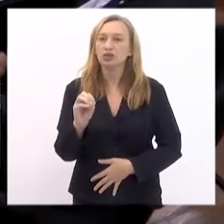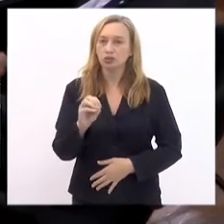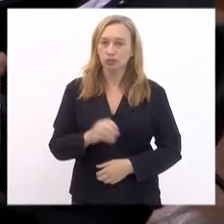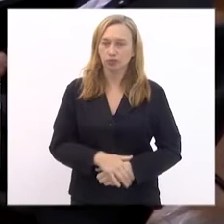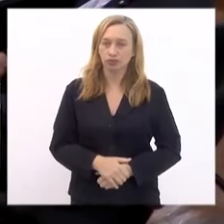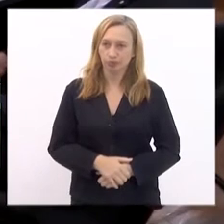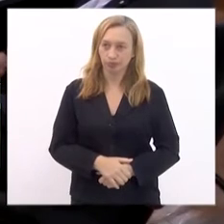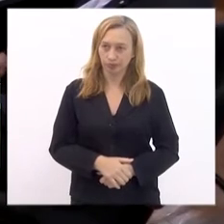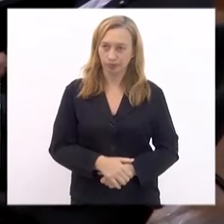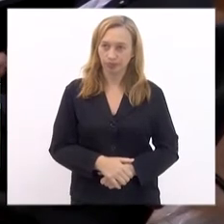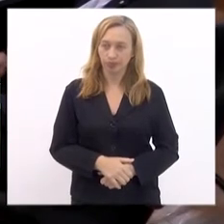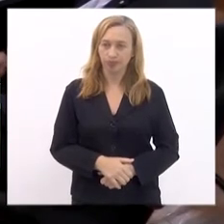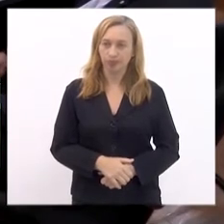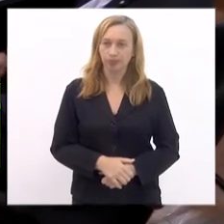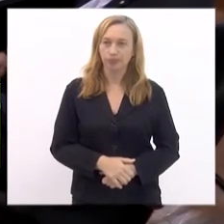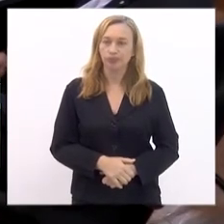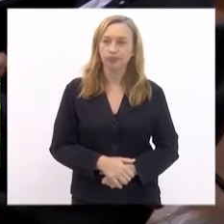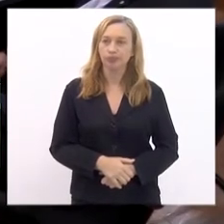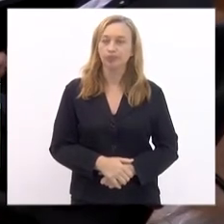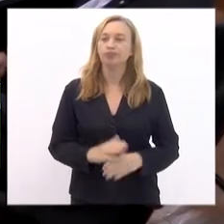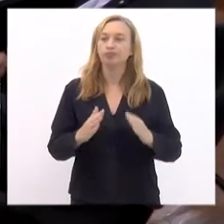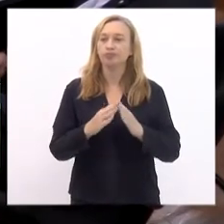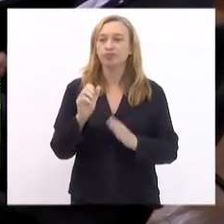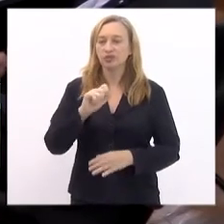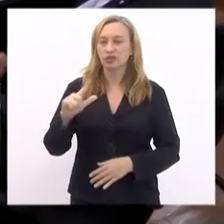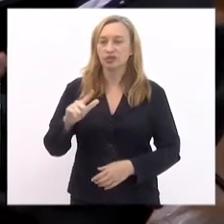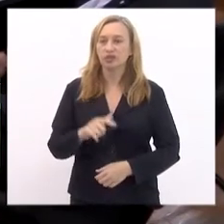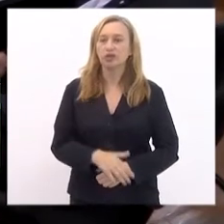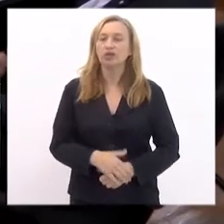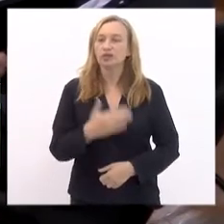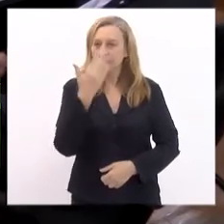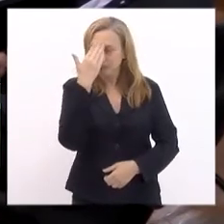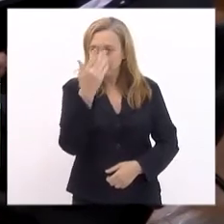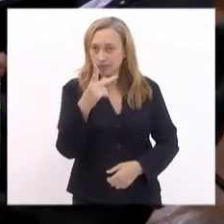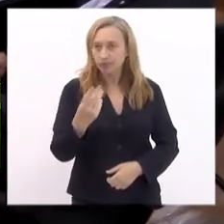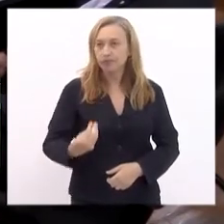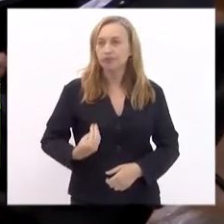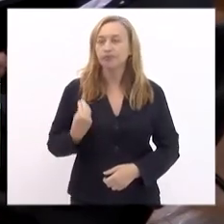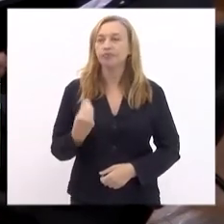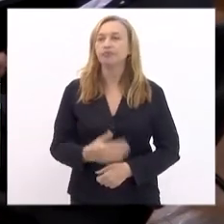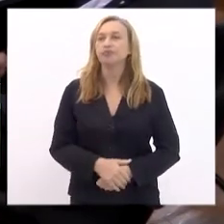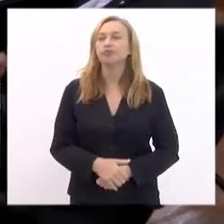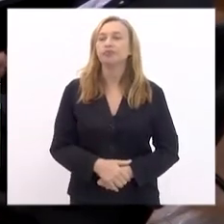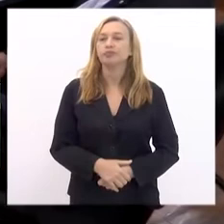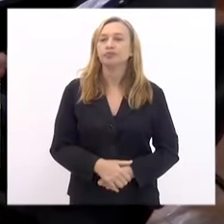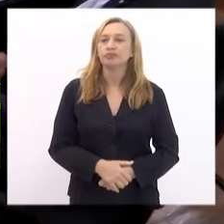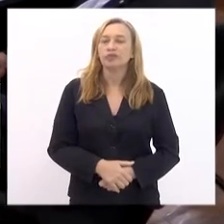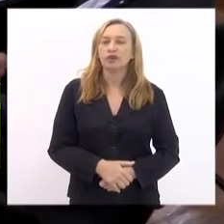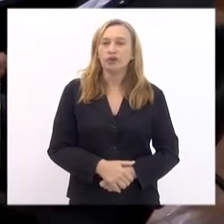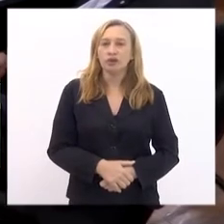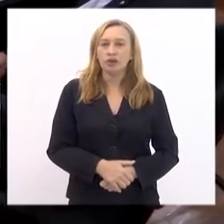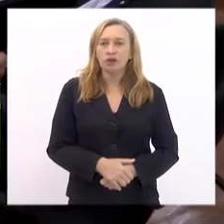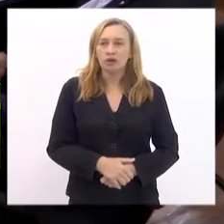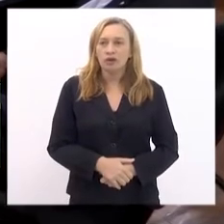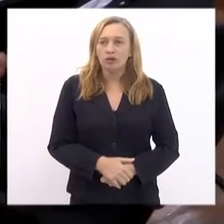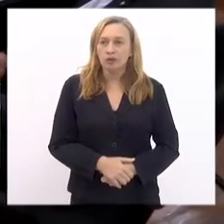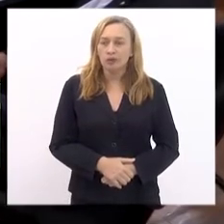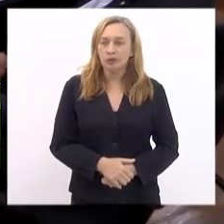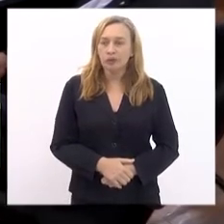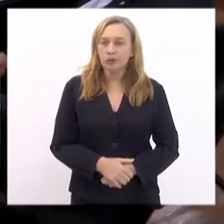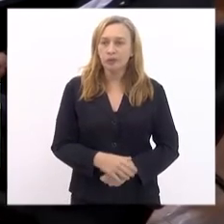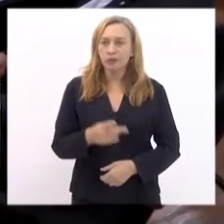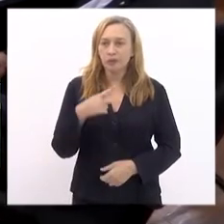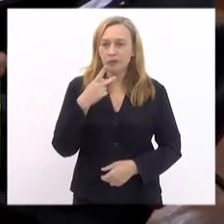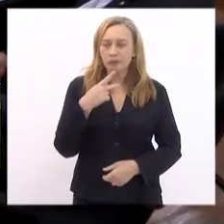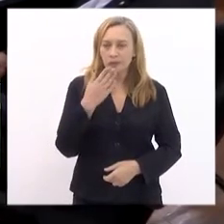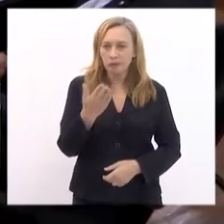Albuquerque, da Casa Civil, agradecendo a sua presença. E Vossa Senhoria tem a palavra para